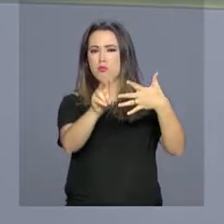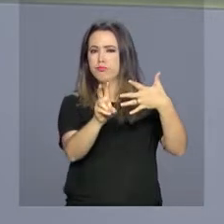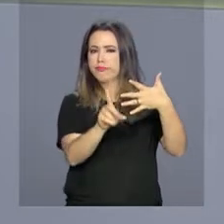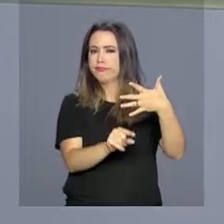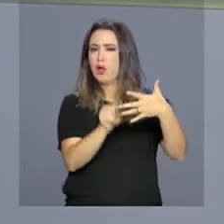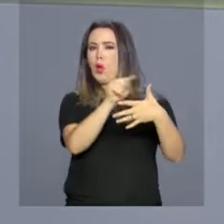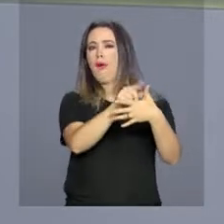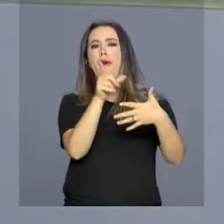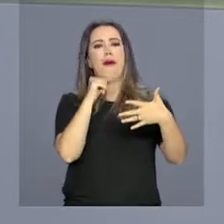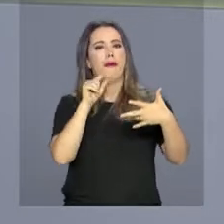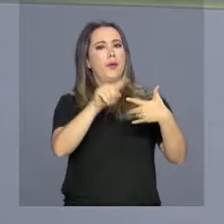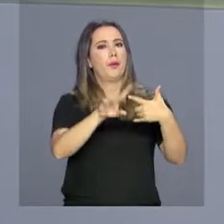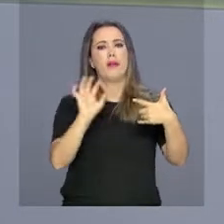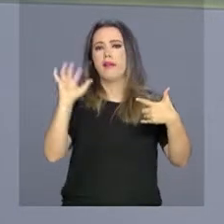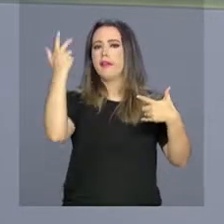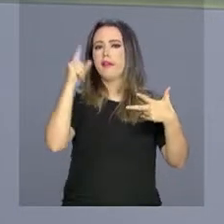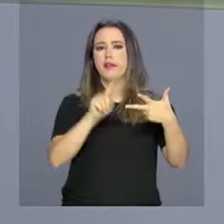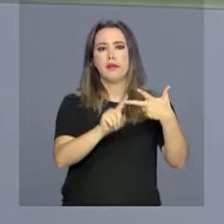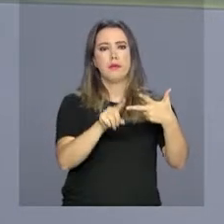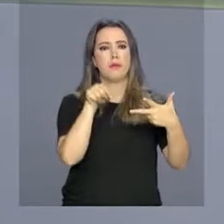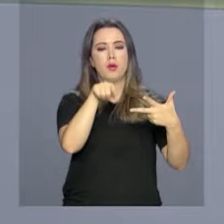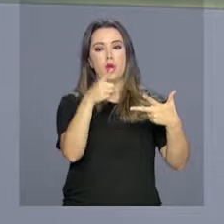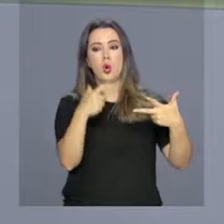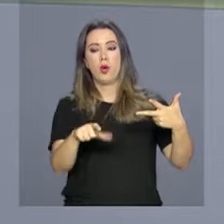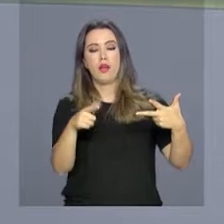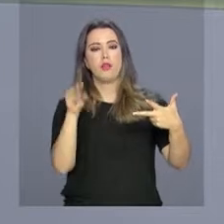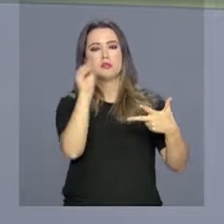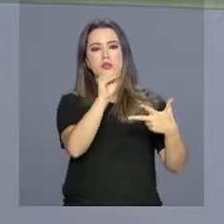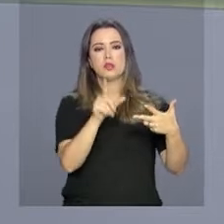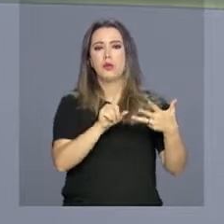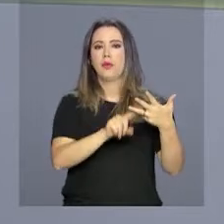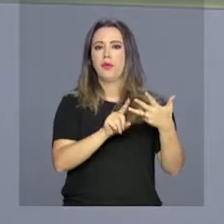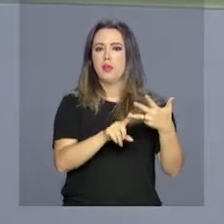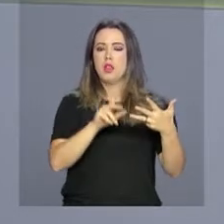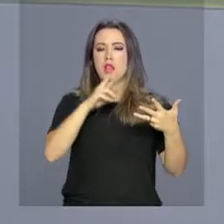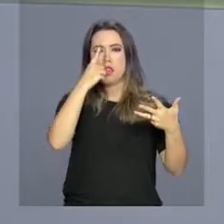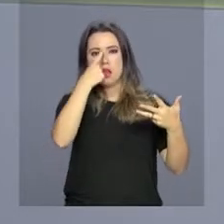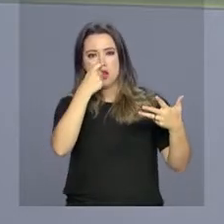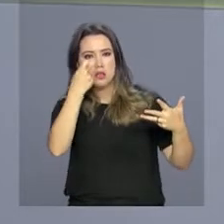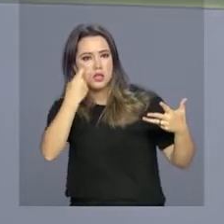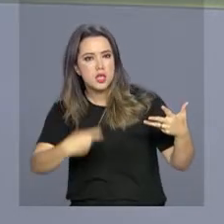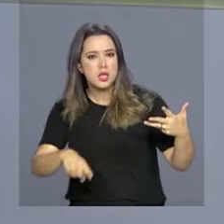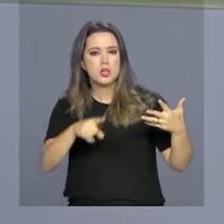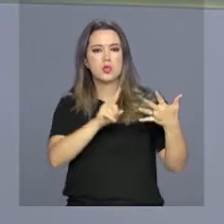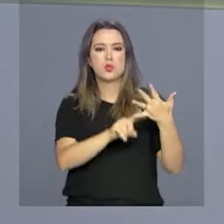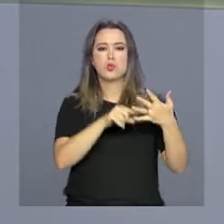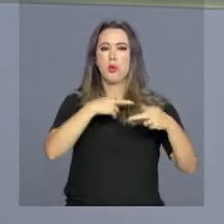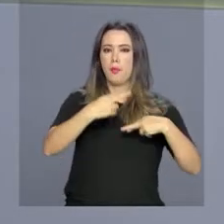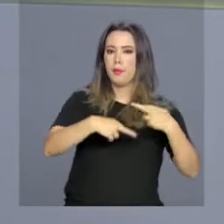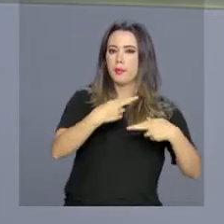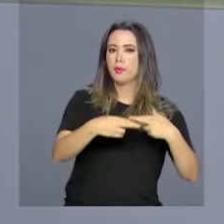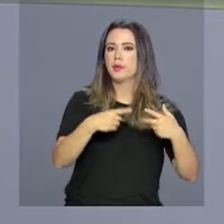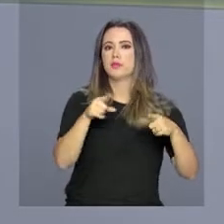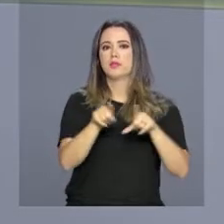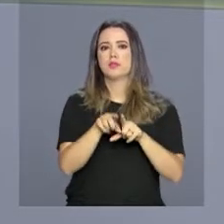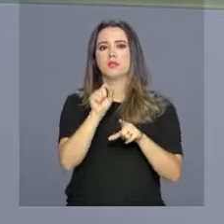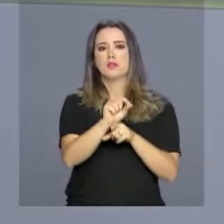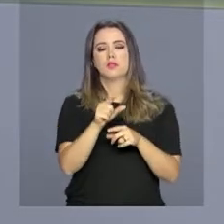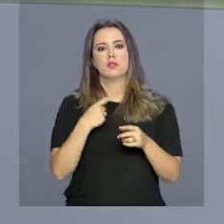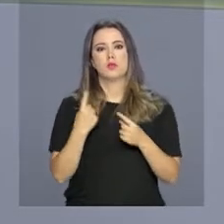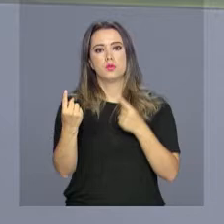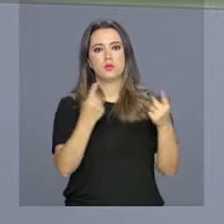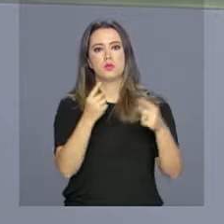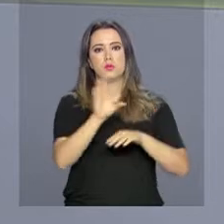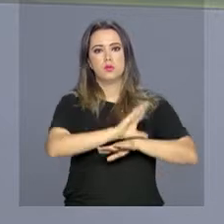com a água, mudanças climáticas, unidades de conservação, resíduos sólidos, produção e consumo sustentável. Para